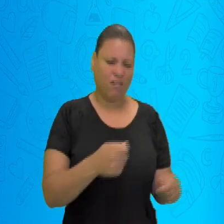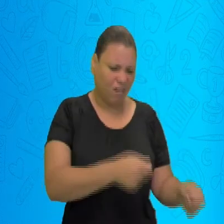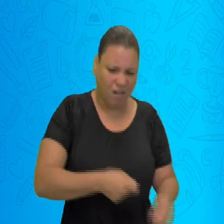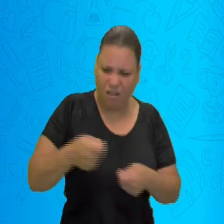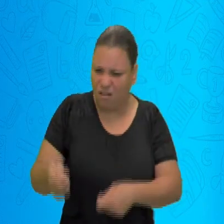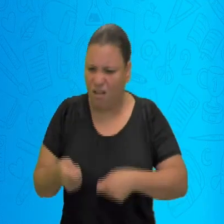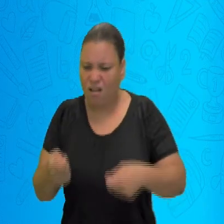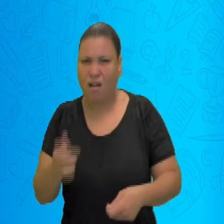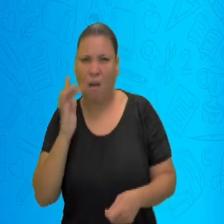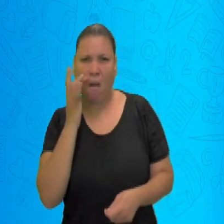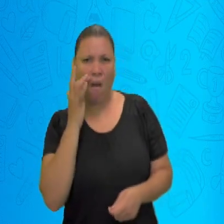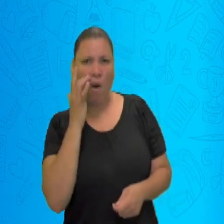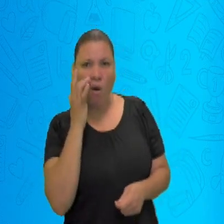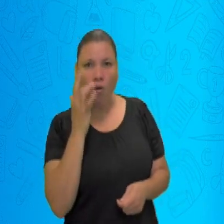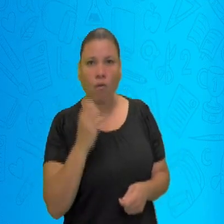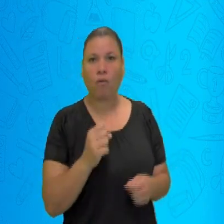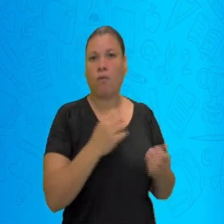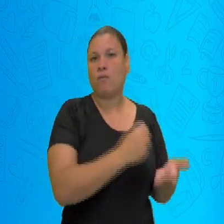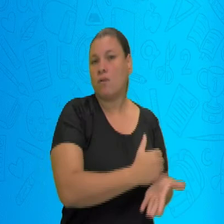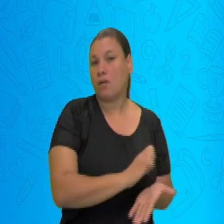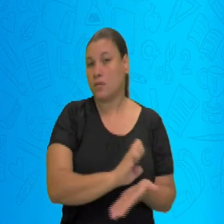Então,